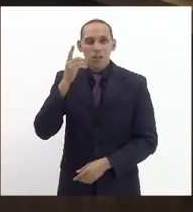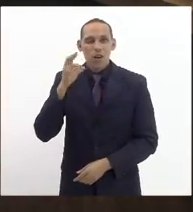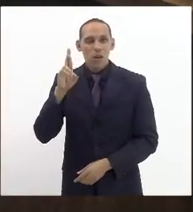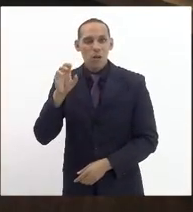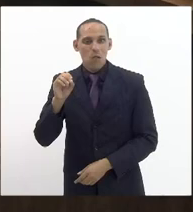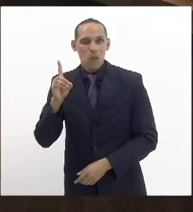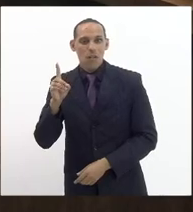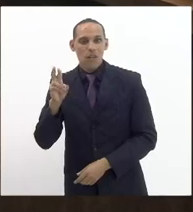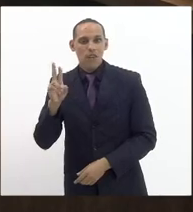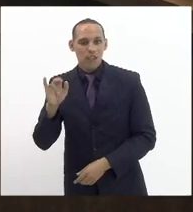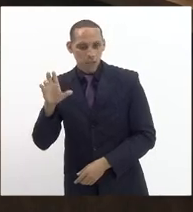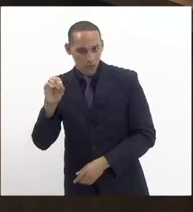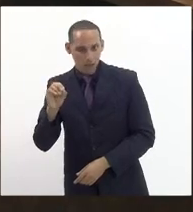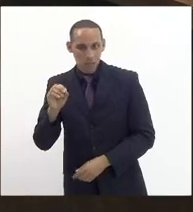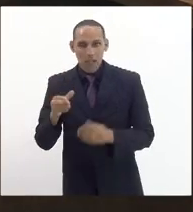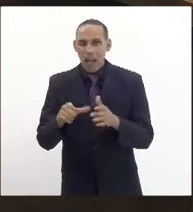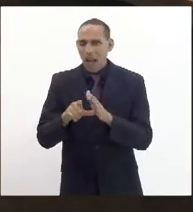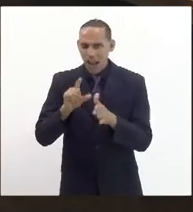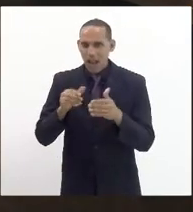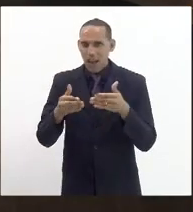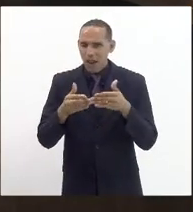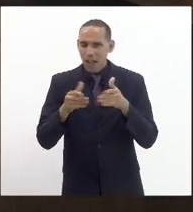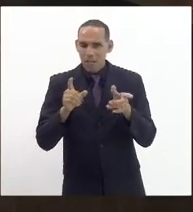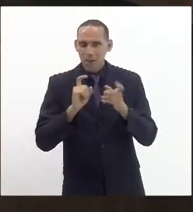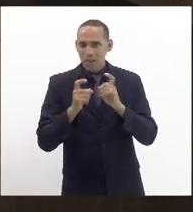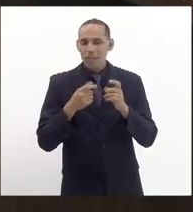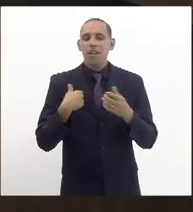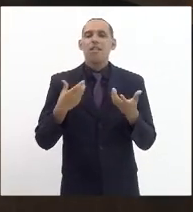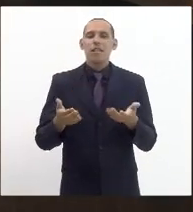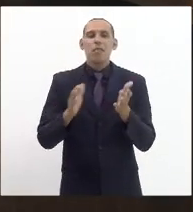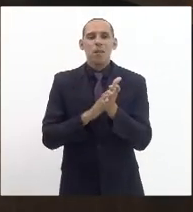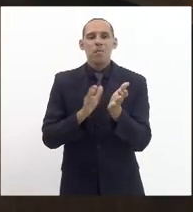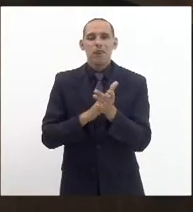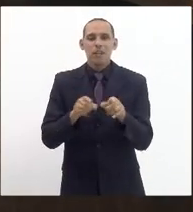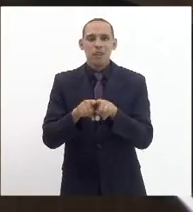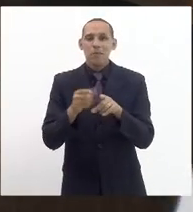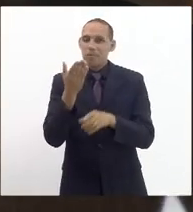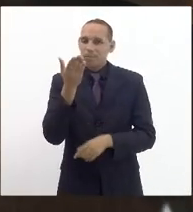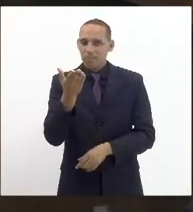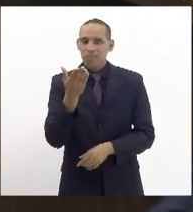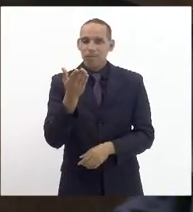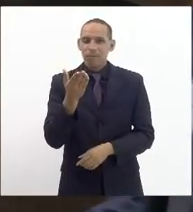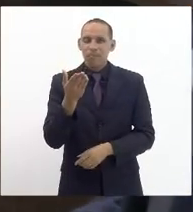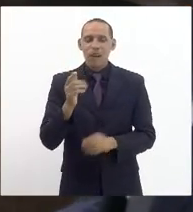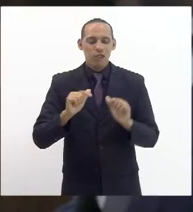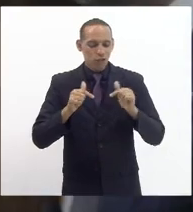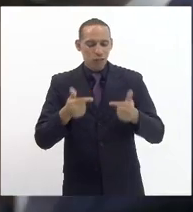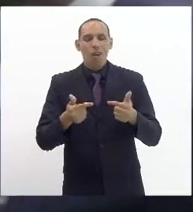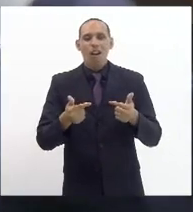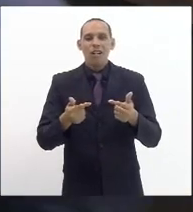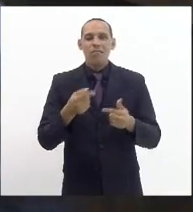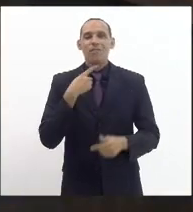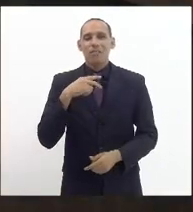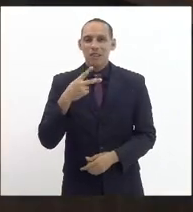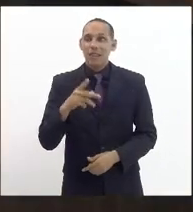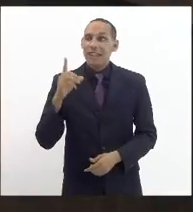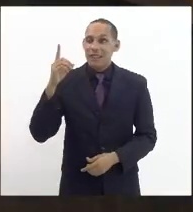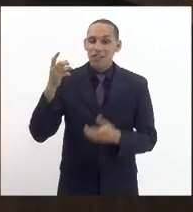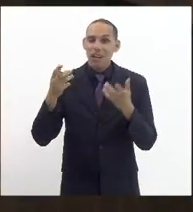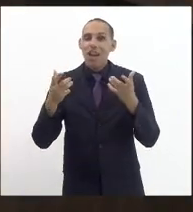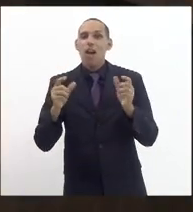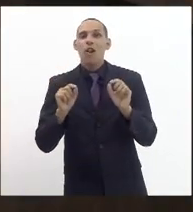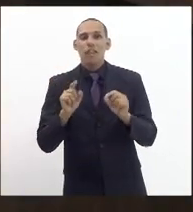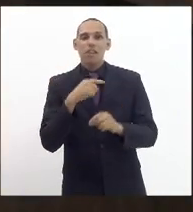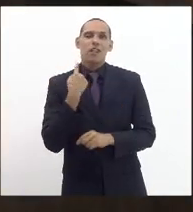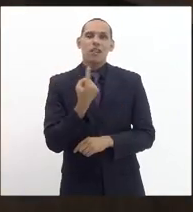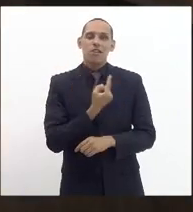antes de abrir essa sessão, também parabenizar Vossa Excelência, desejar muita sorte, dizer que, se Deus quiser também,